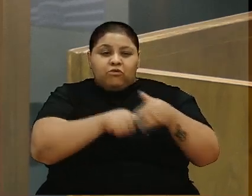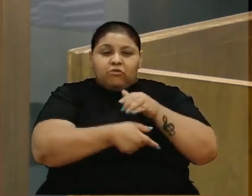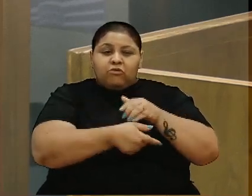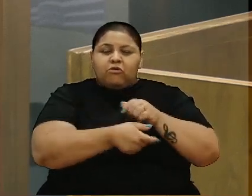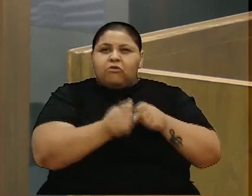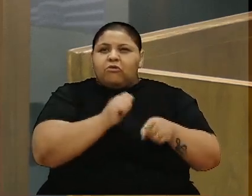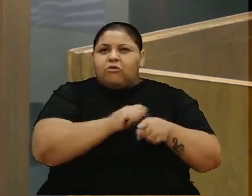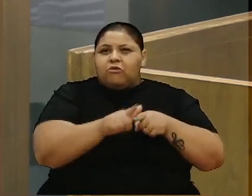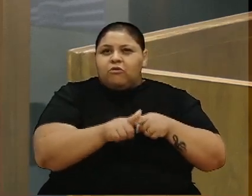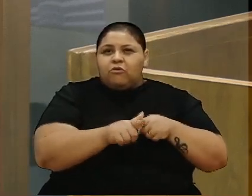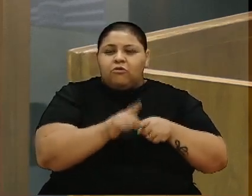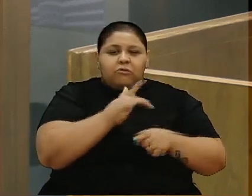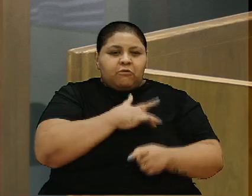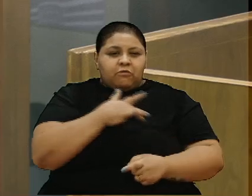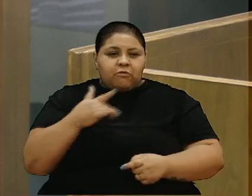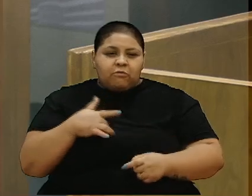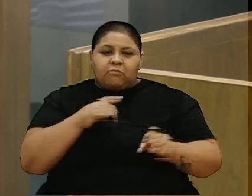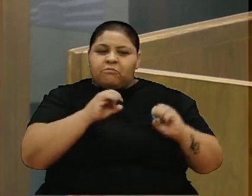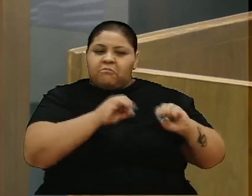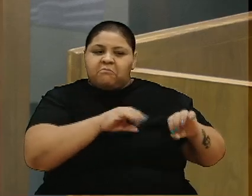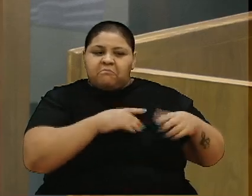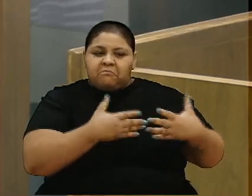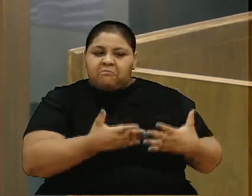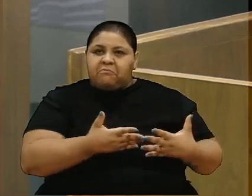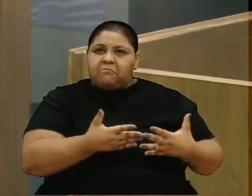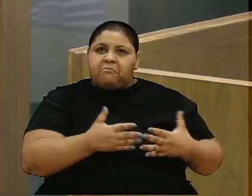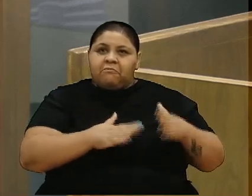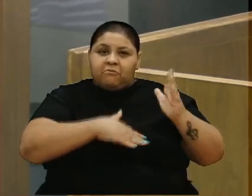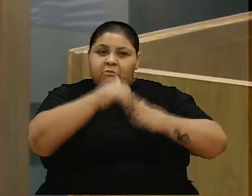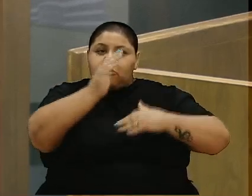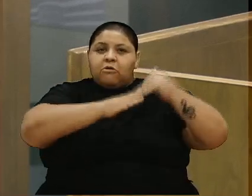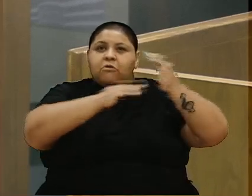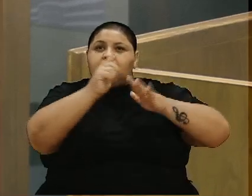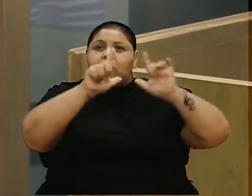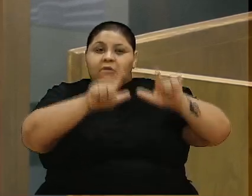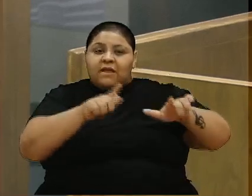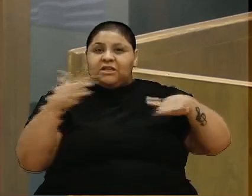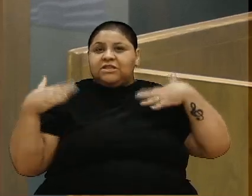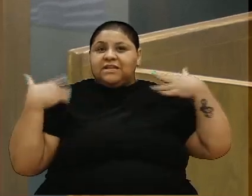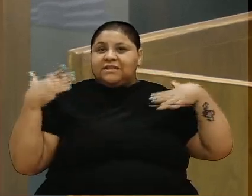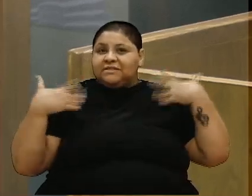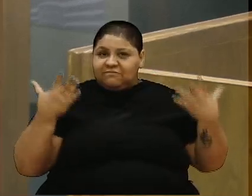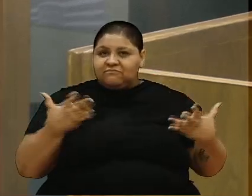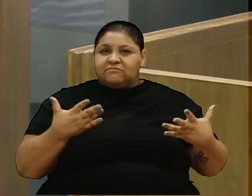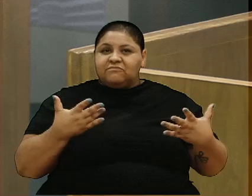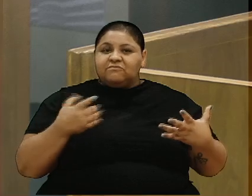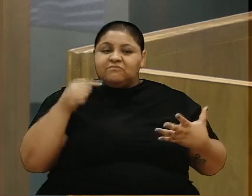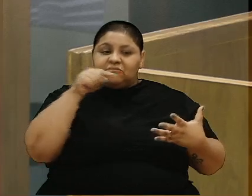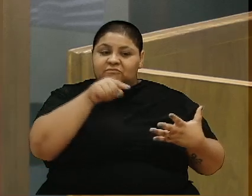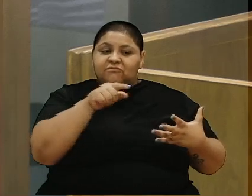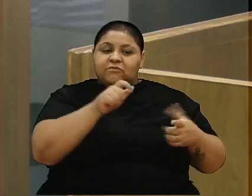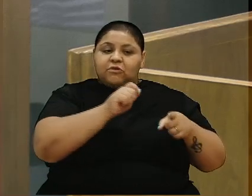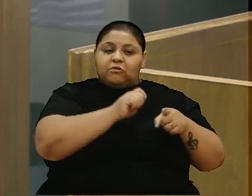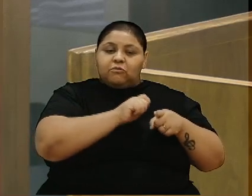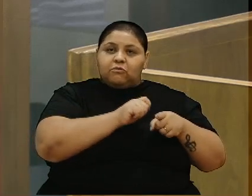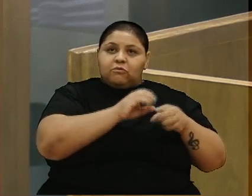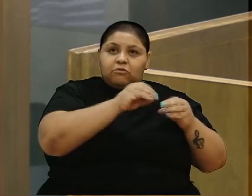aluguel em saúde, em educação, em construir espaços de lazer, para que eles sejam